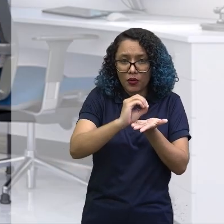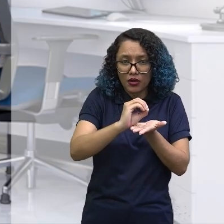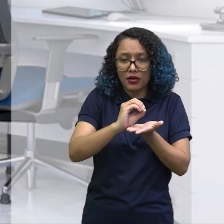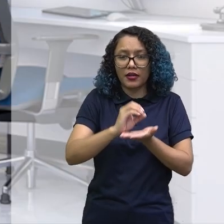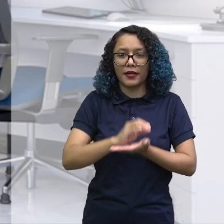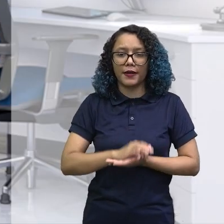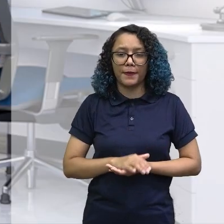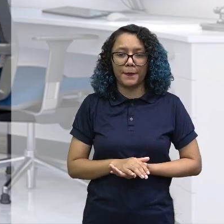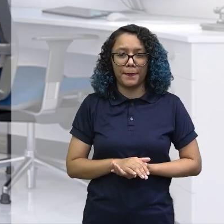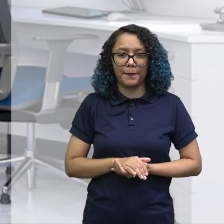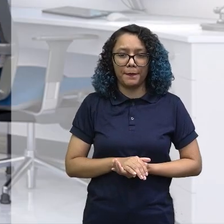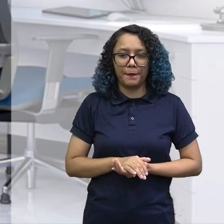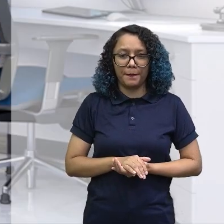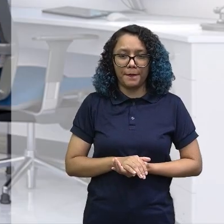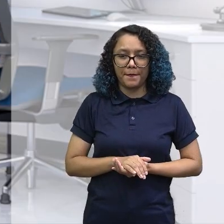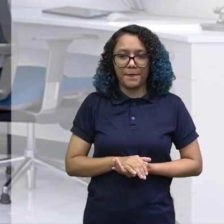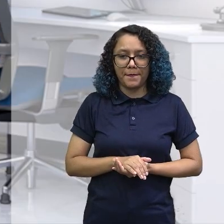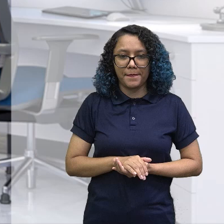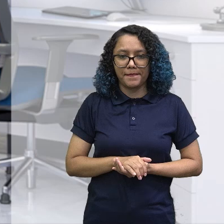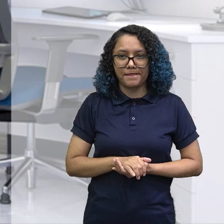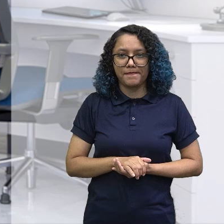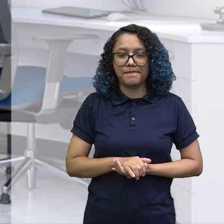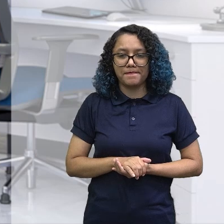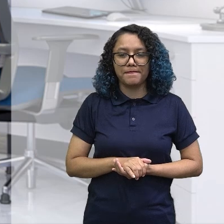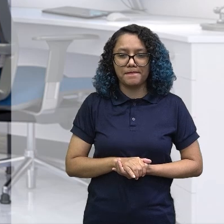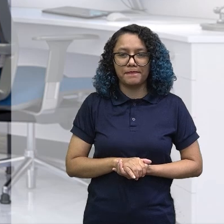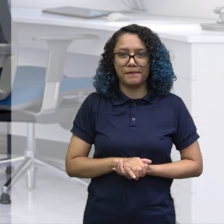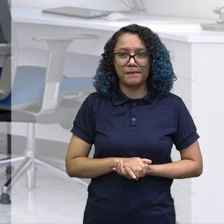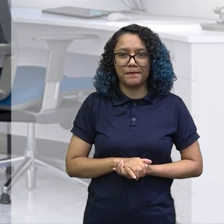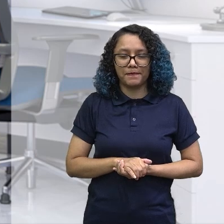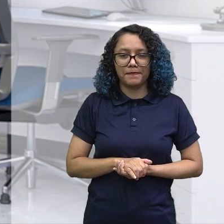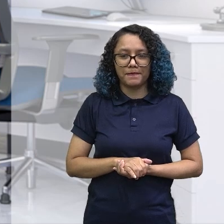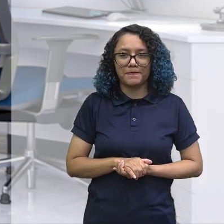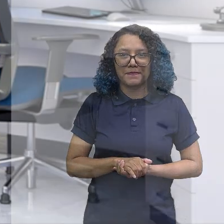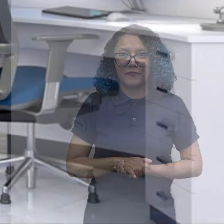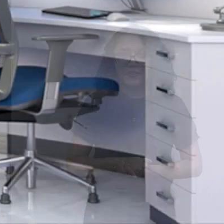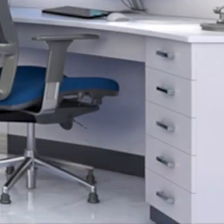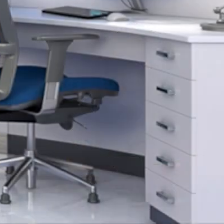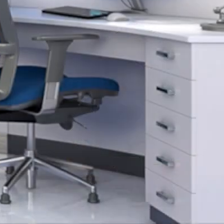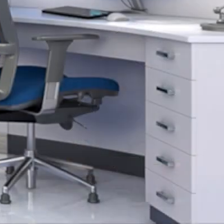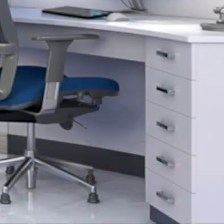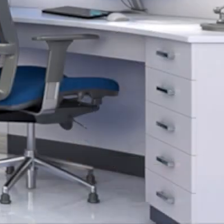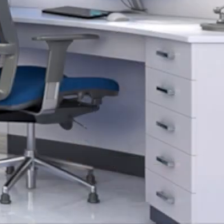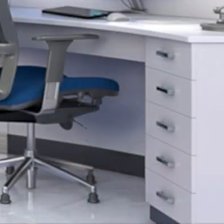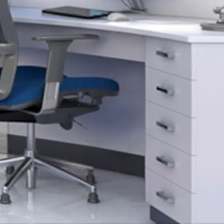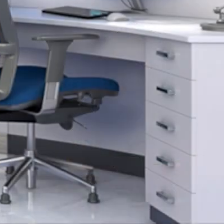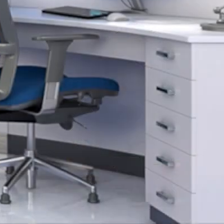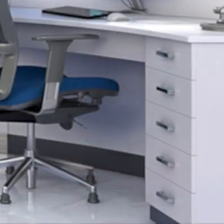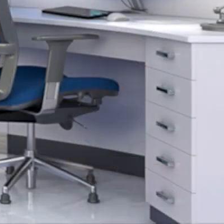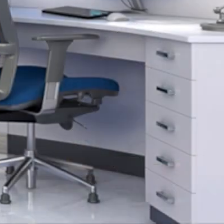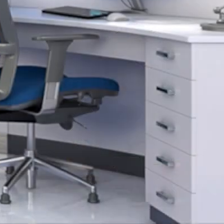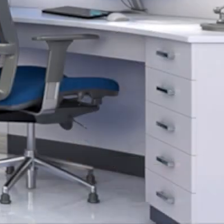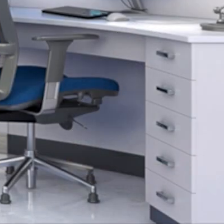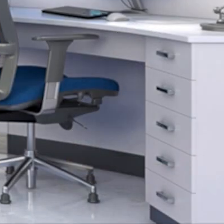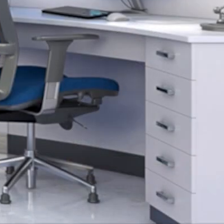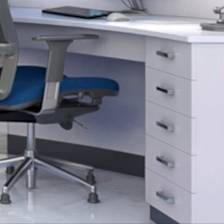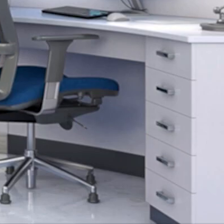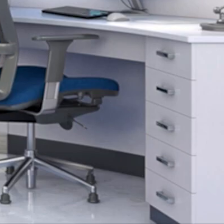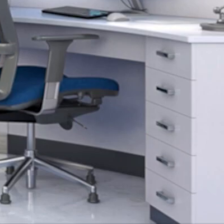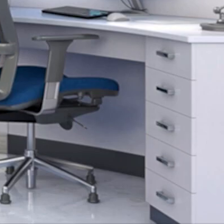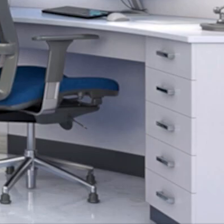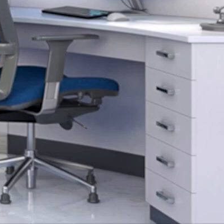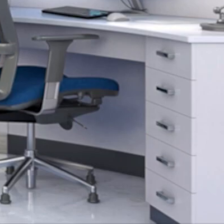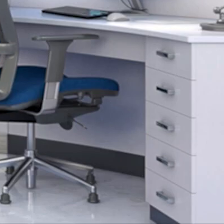aqueles compostos que apresentam o elemento químico carbono em sua estrutura. Os principais combustíveis fósseis são